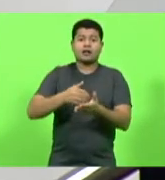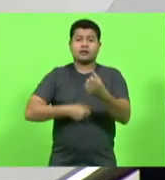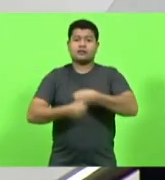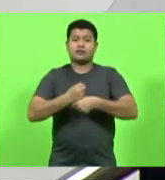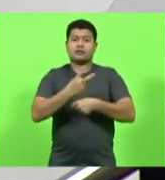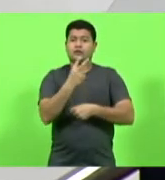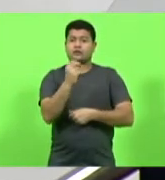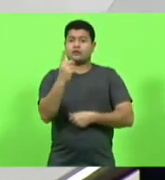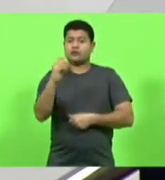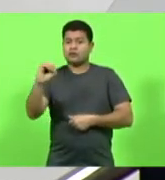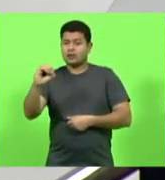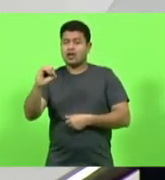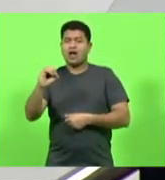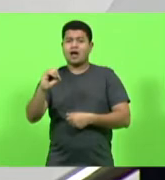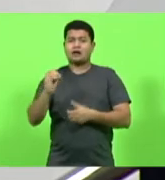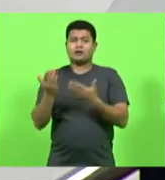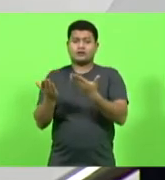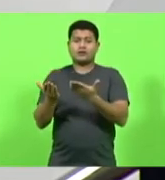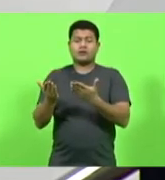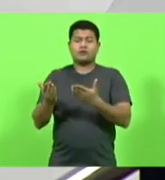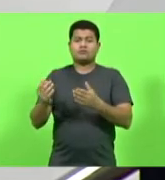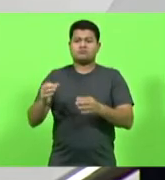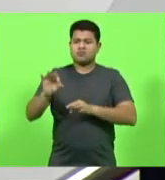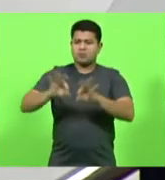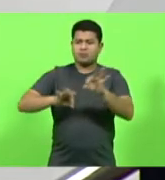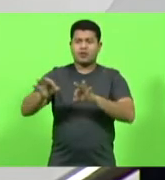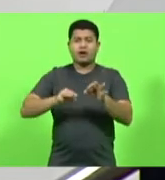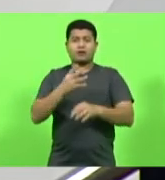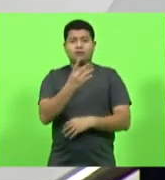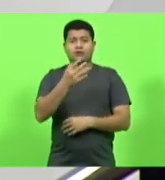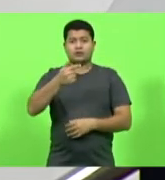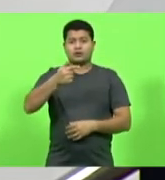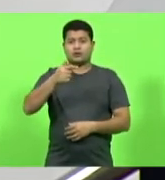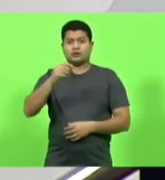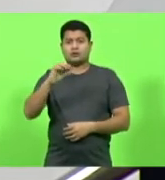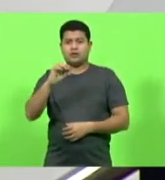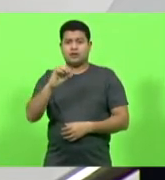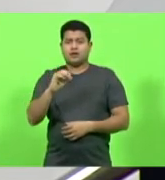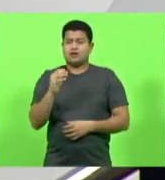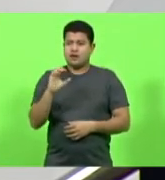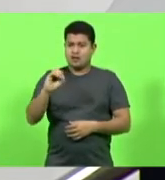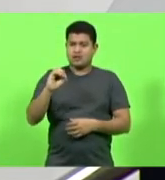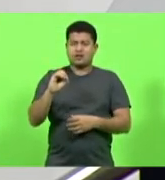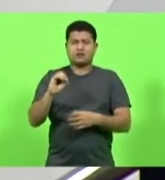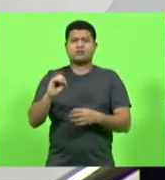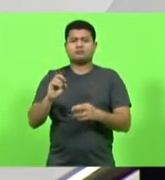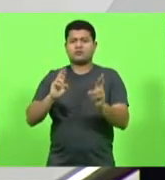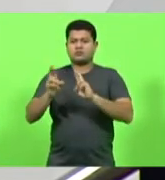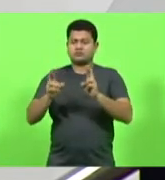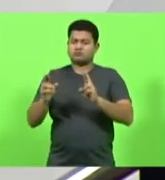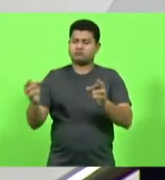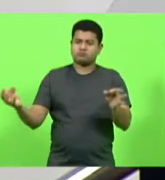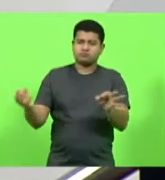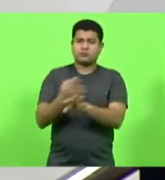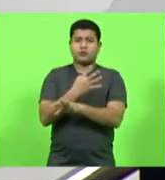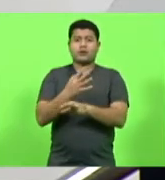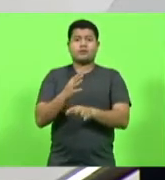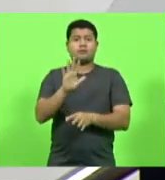Daí ela continuou presidenta, mas só assinou o contrato da obra em